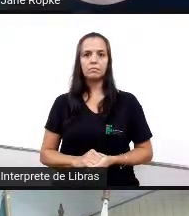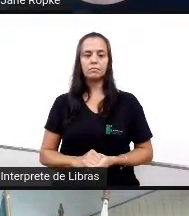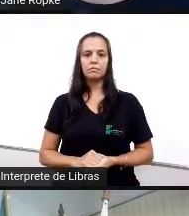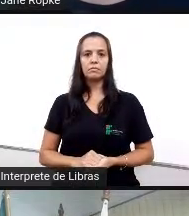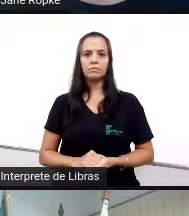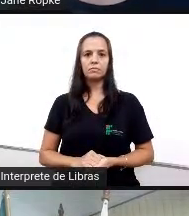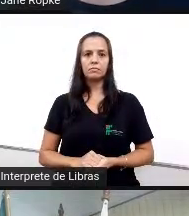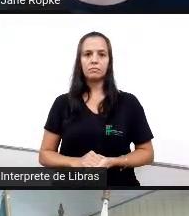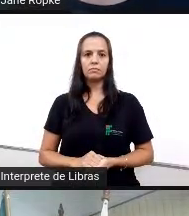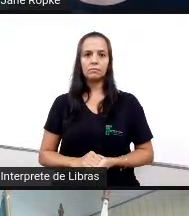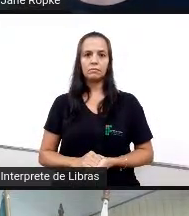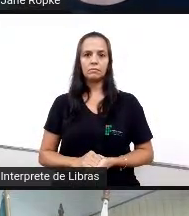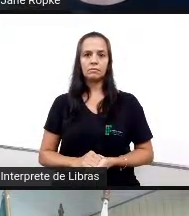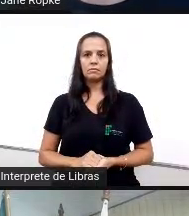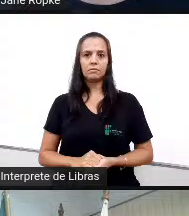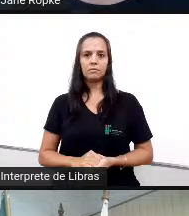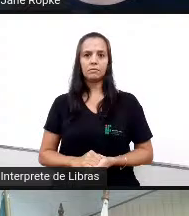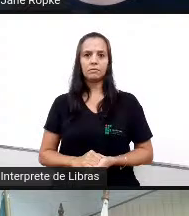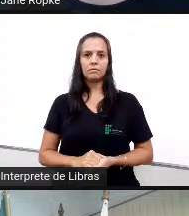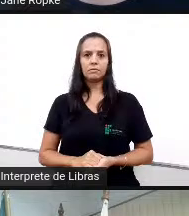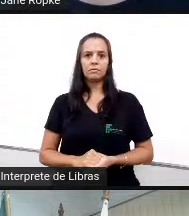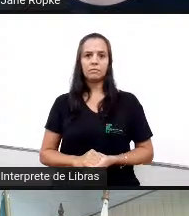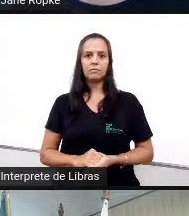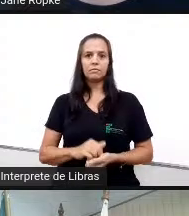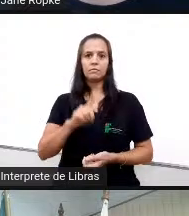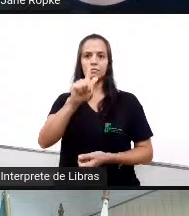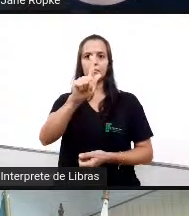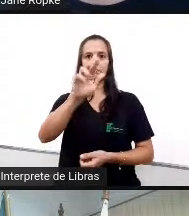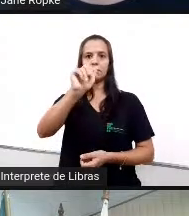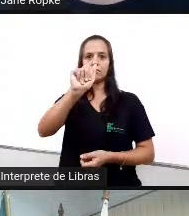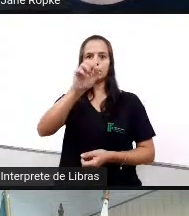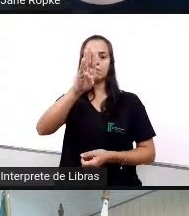estado do Rio Grande do Sul.